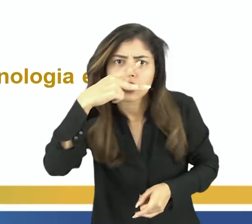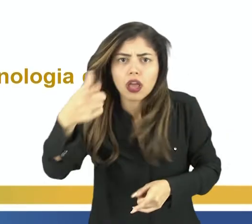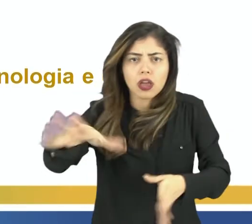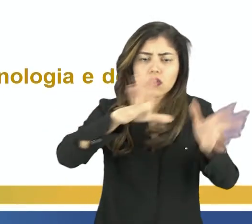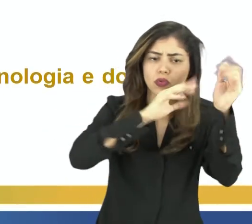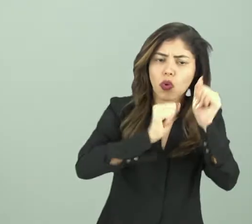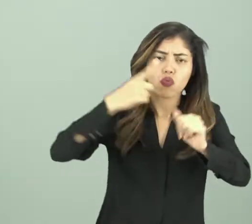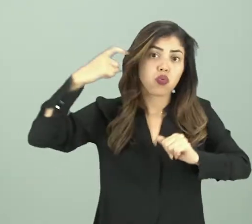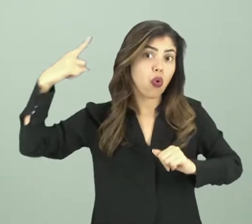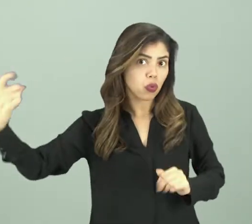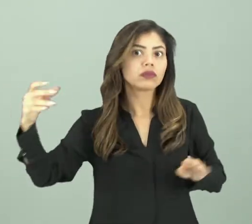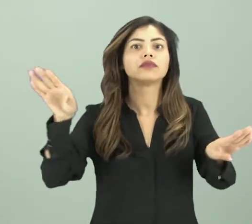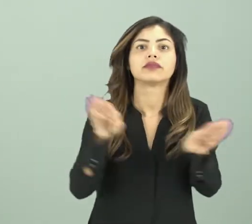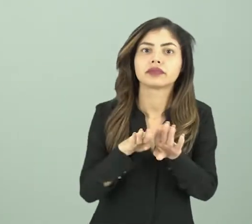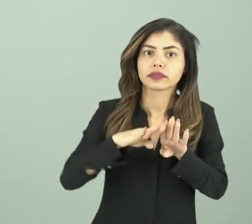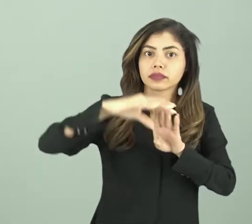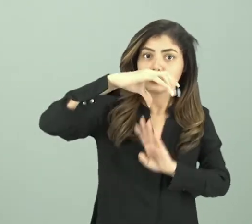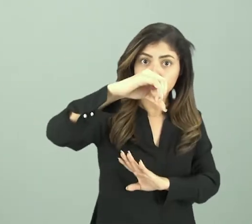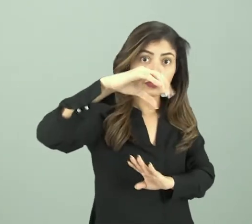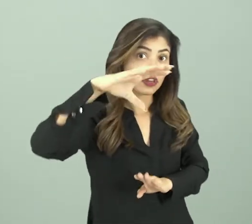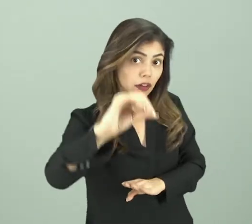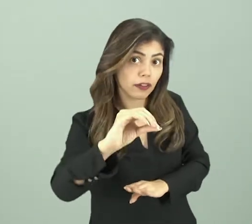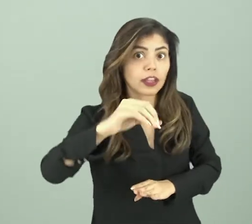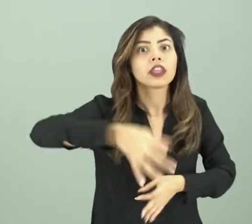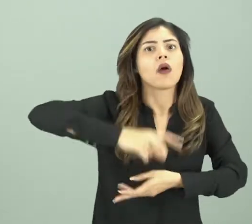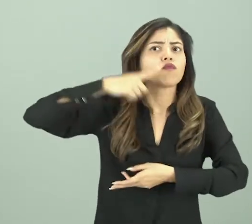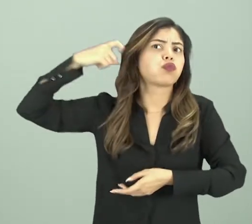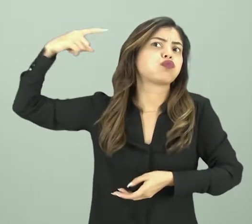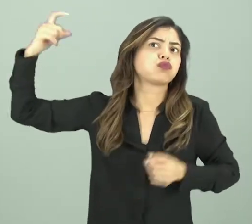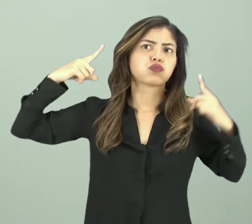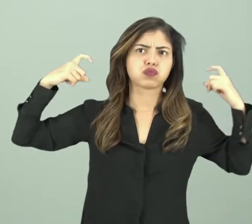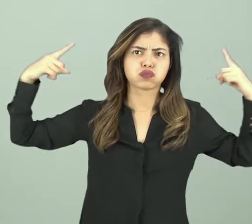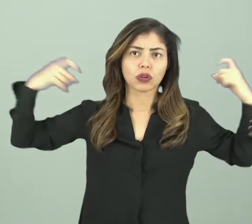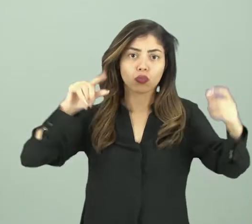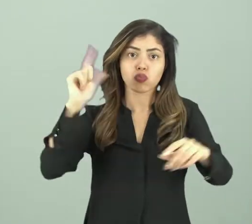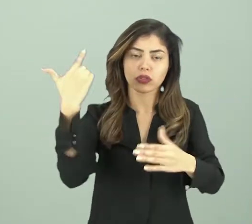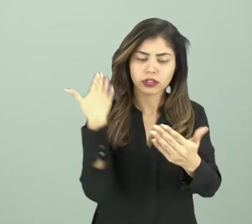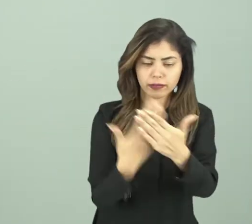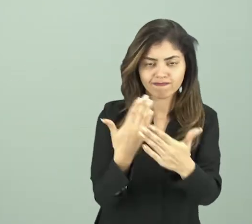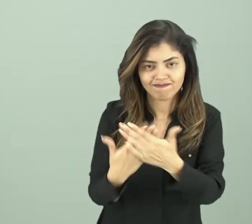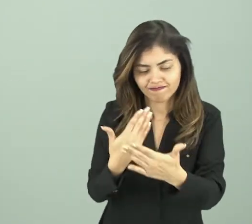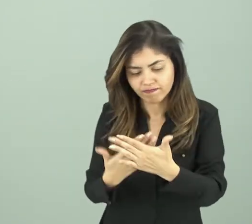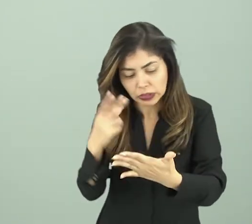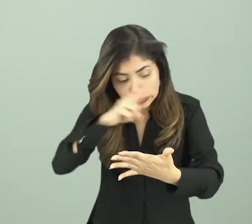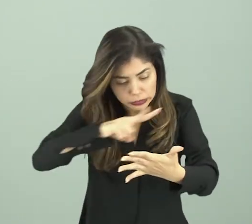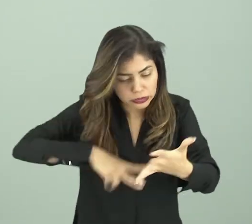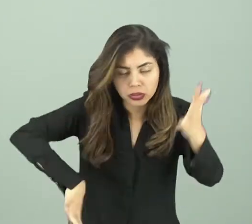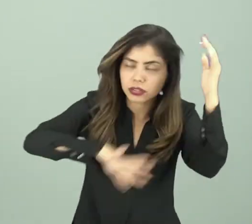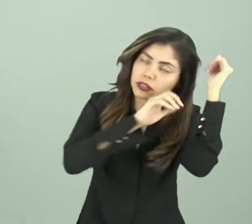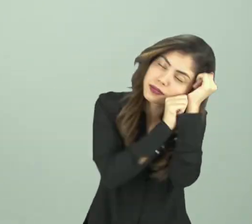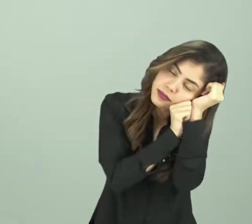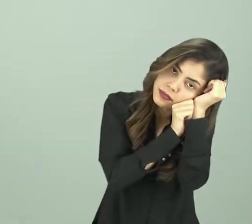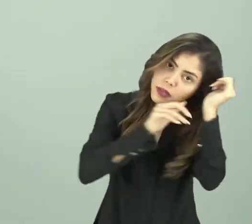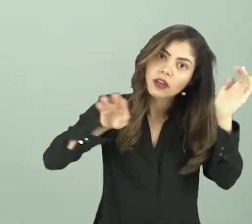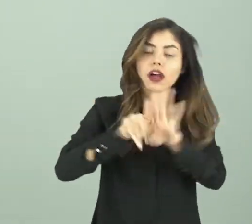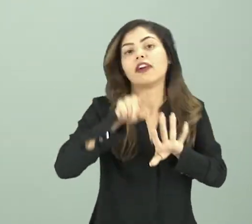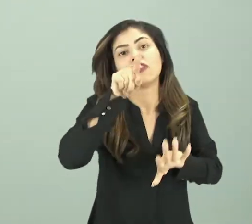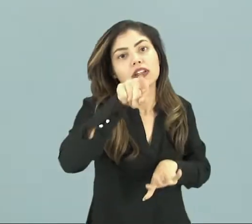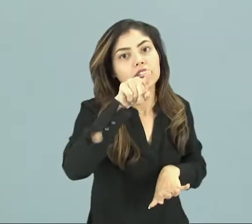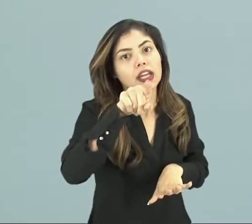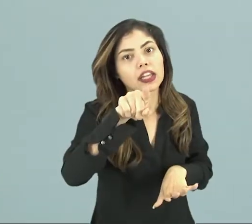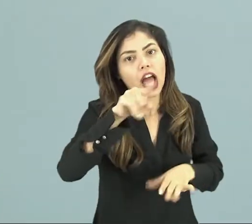tua casa em 90 decibéis e o outro quer estudar ou o outro quer repousar, você